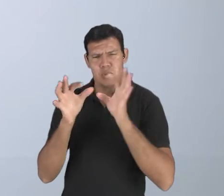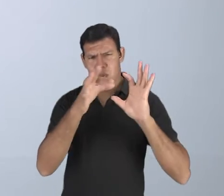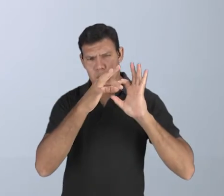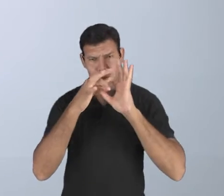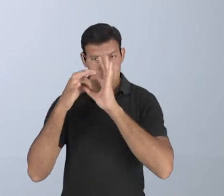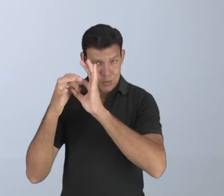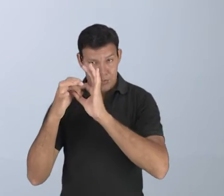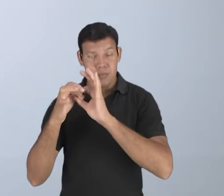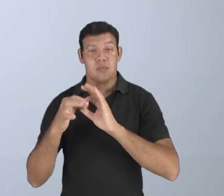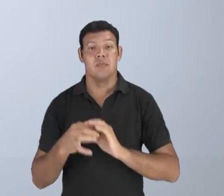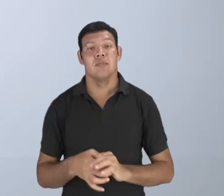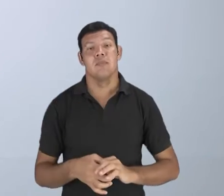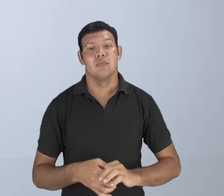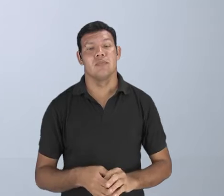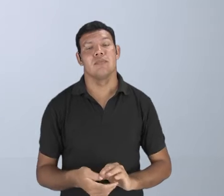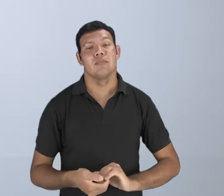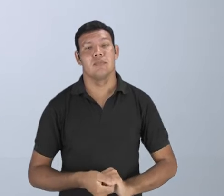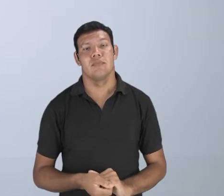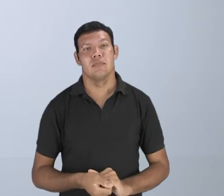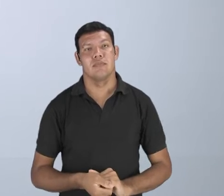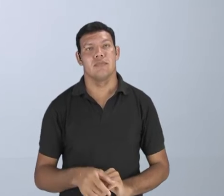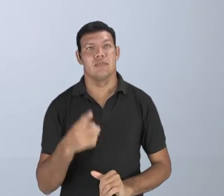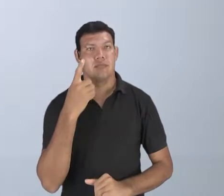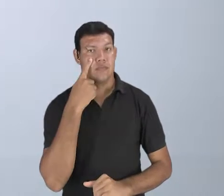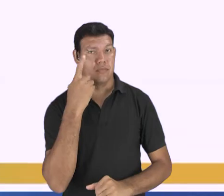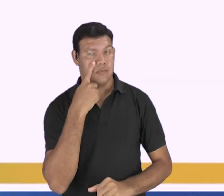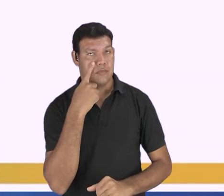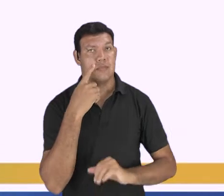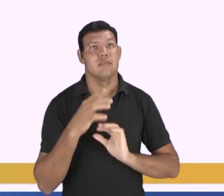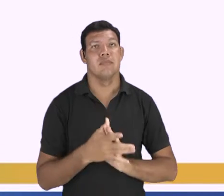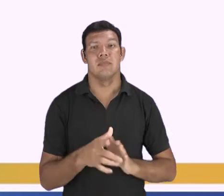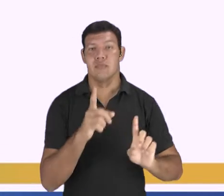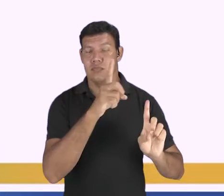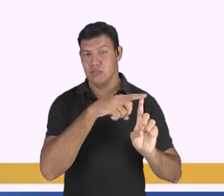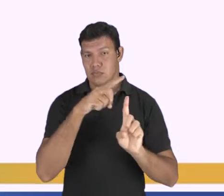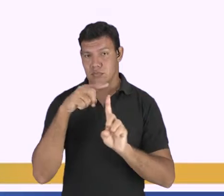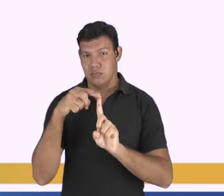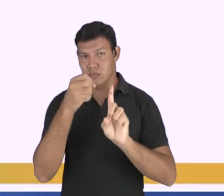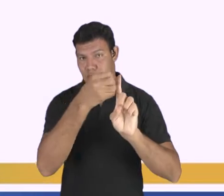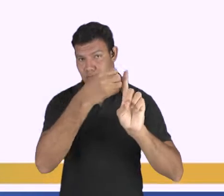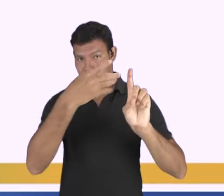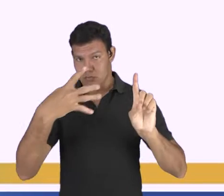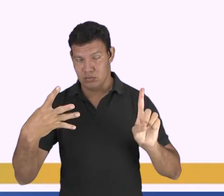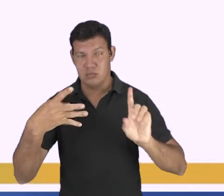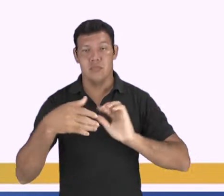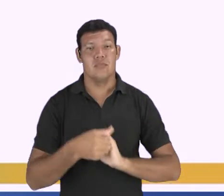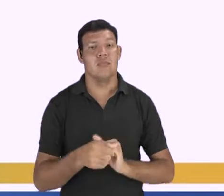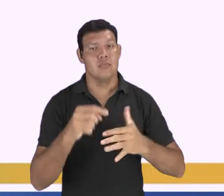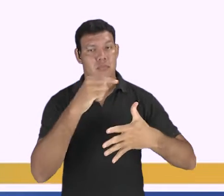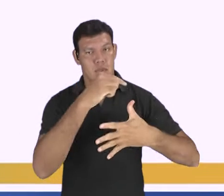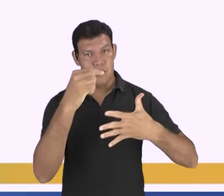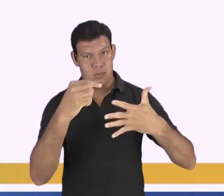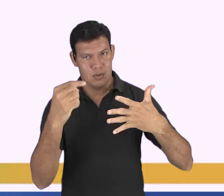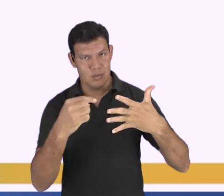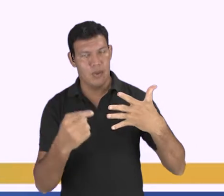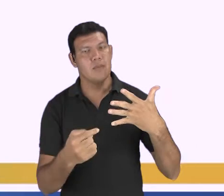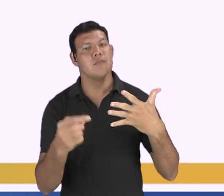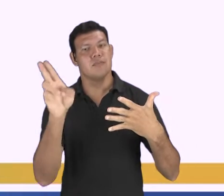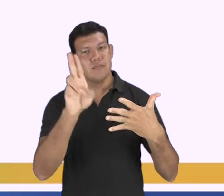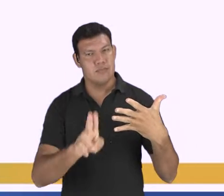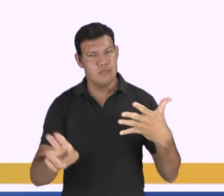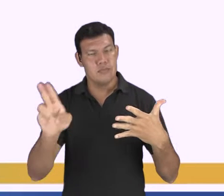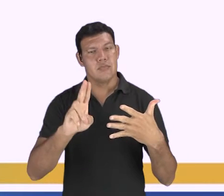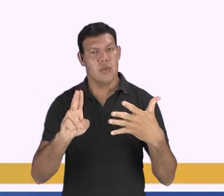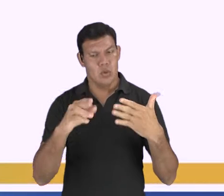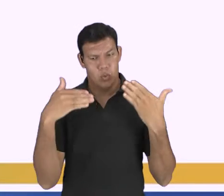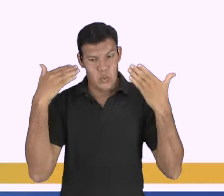certo? Vamos ver aqui. Então, os operadores argumentativos são elementos que servem para